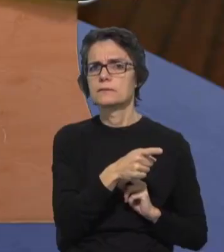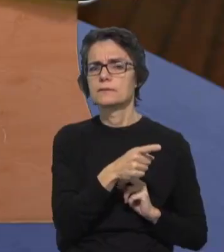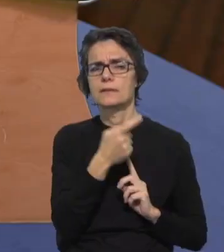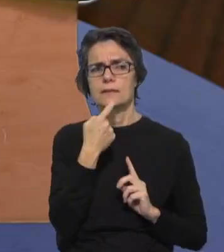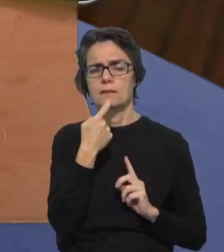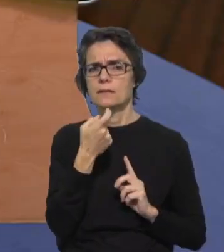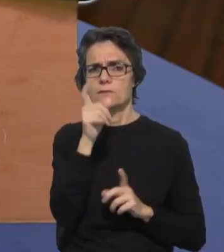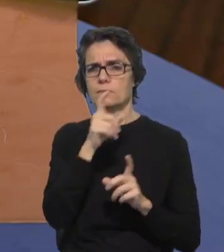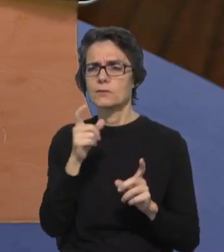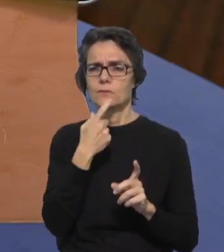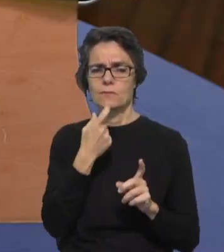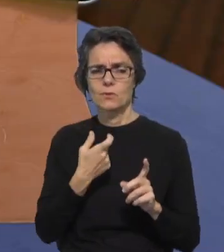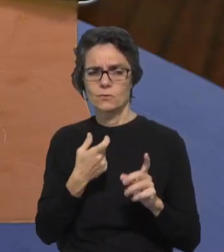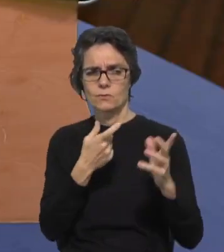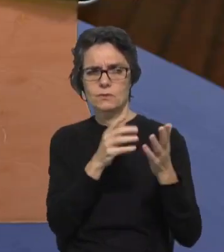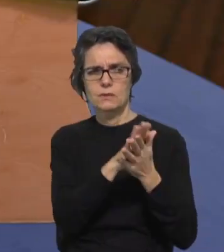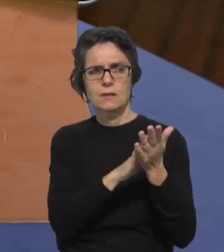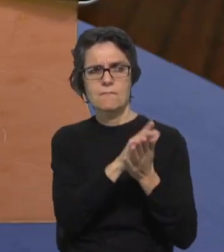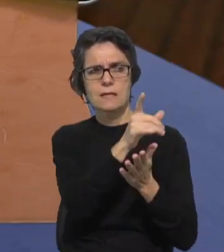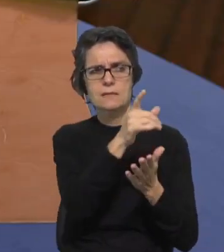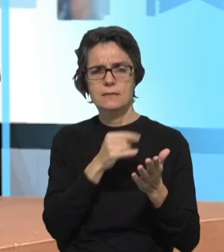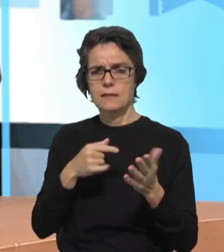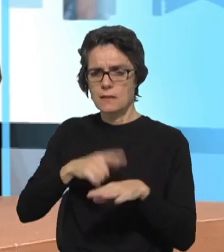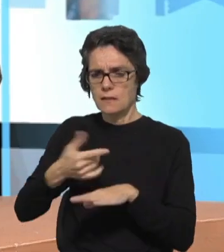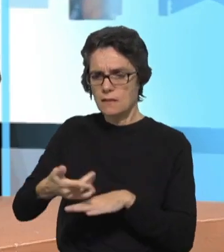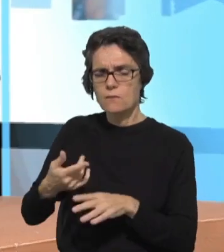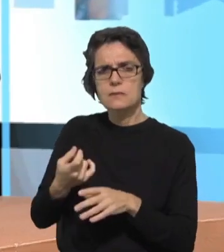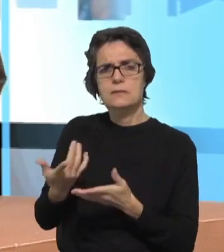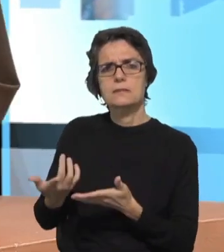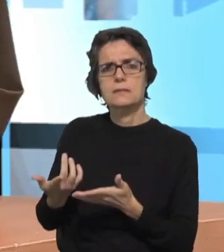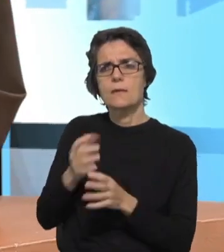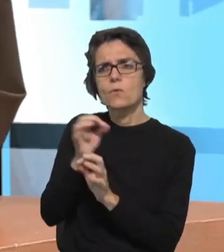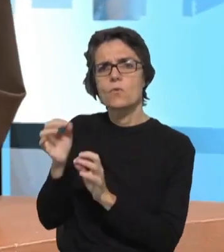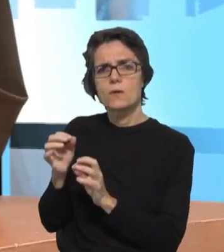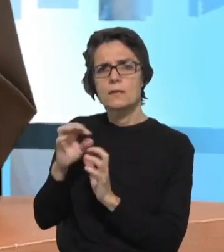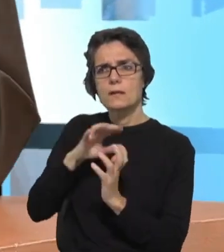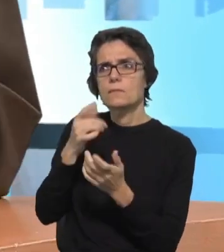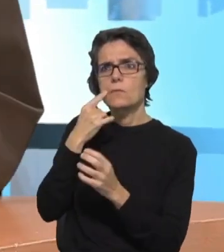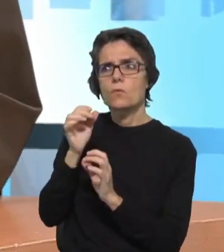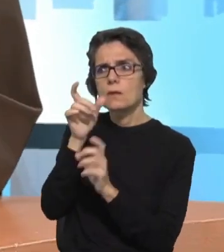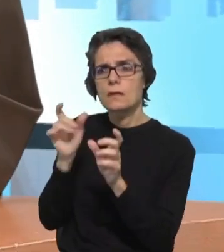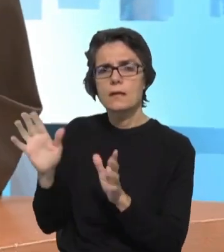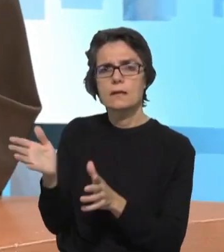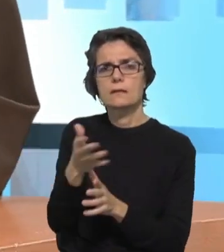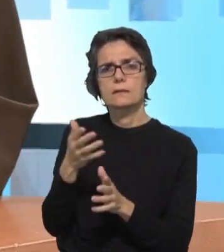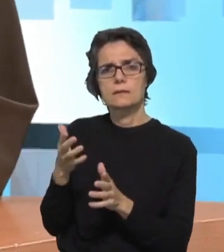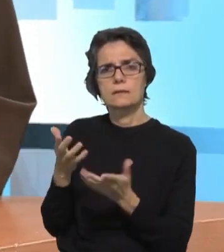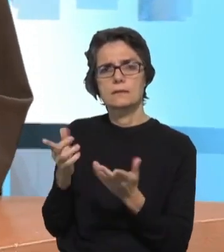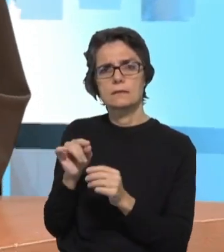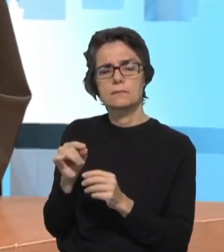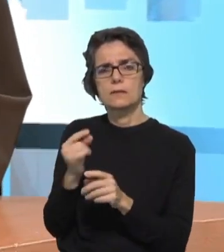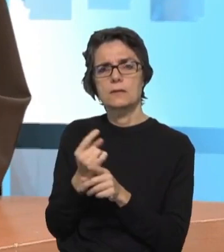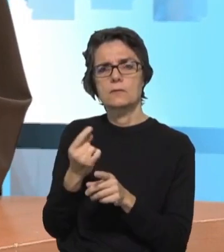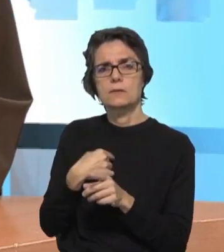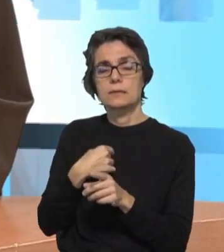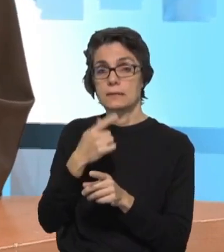partir também do carisma franciscano, a viver este ideal de cuidar do outro, cuidar do homem em primeiro lugar e depois da criação, porque se eu não criar da